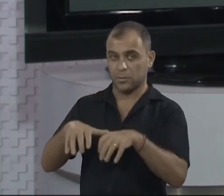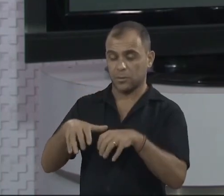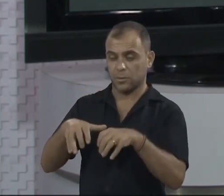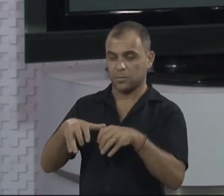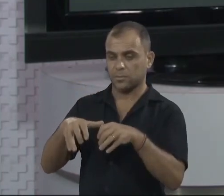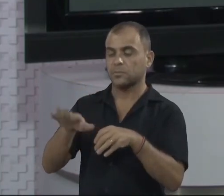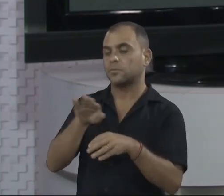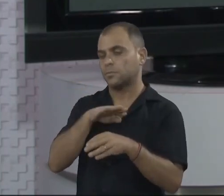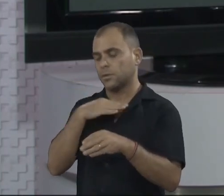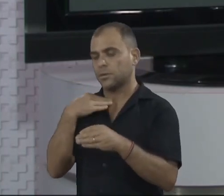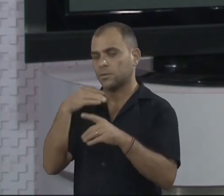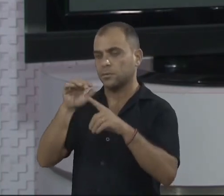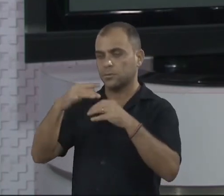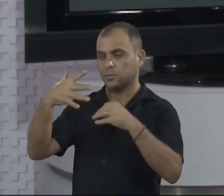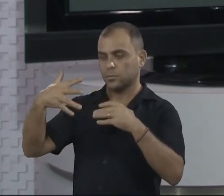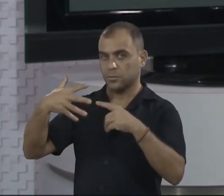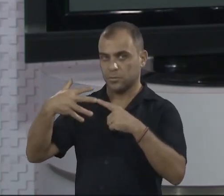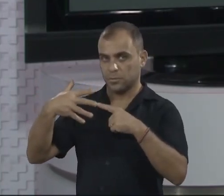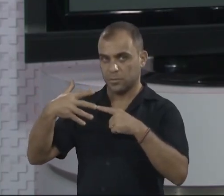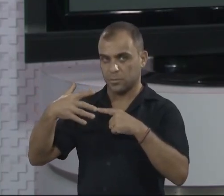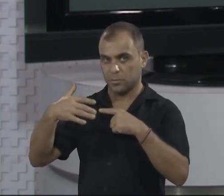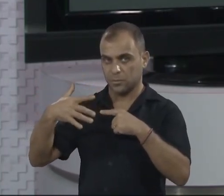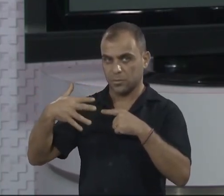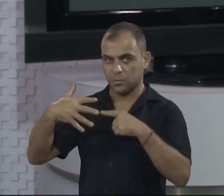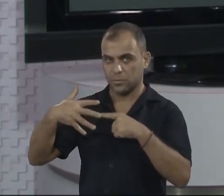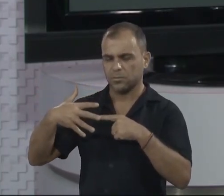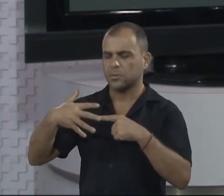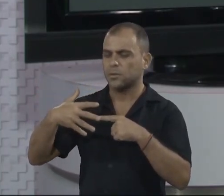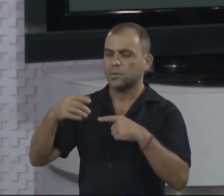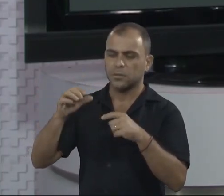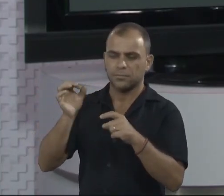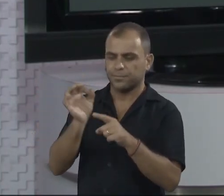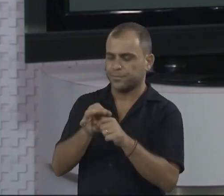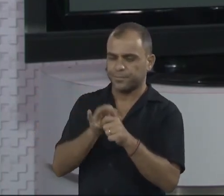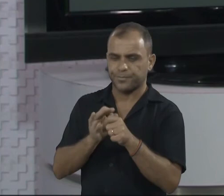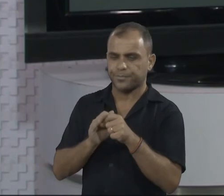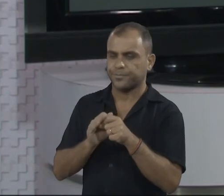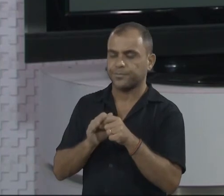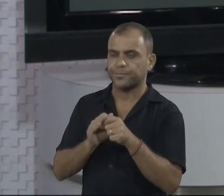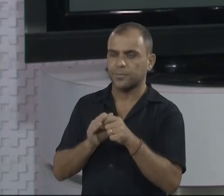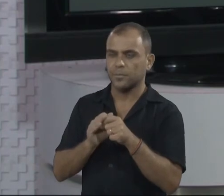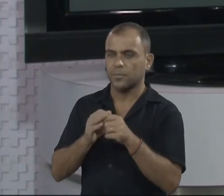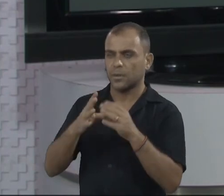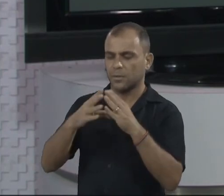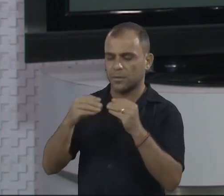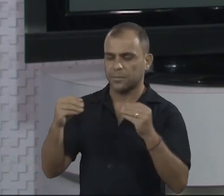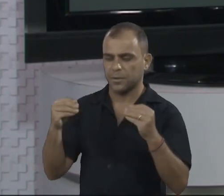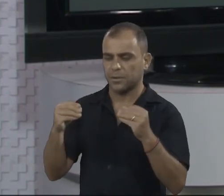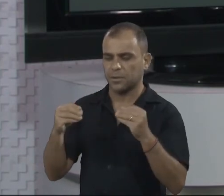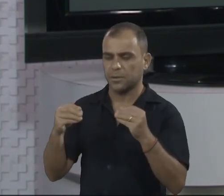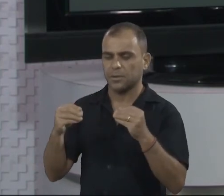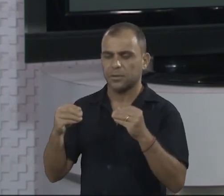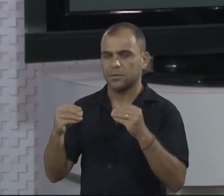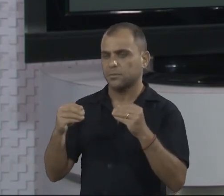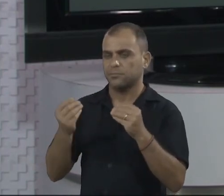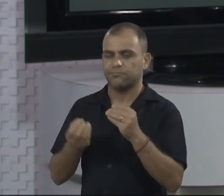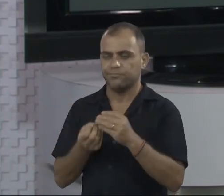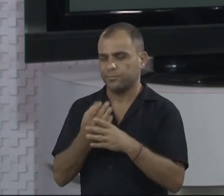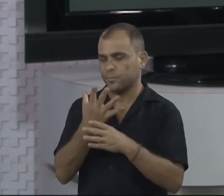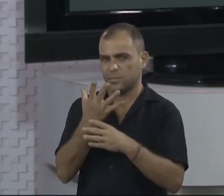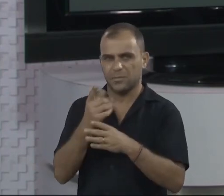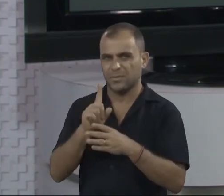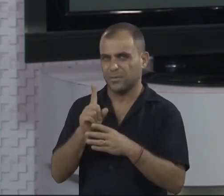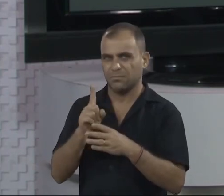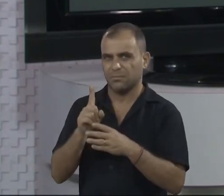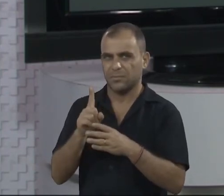os neurônios, e neurônios não são células que elas... depois que você morre o neurônio, ele morre, não fica tendo outros,